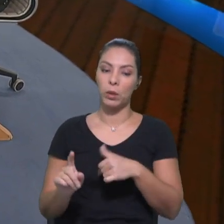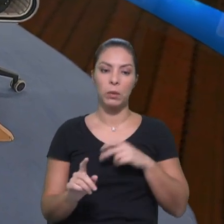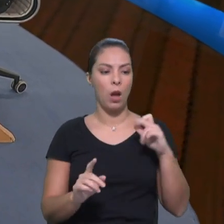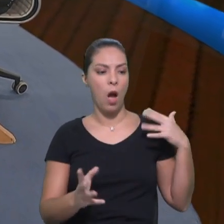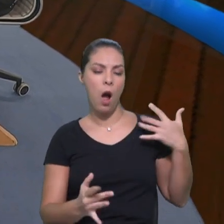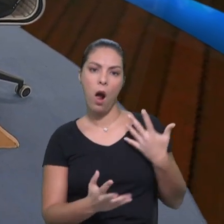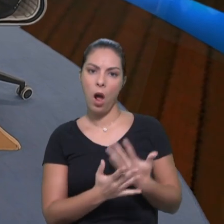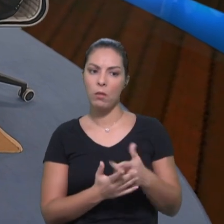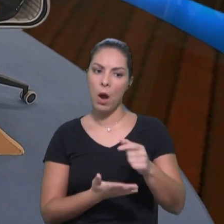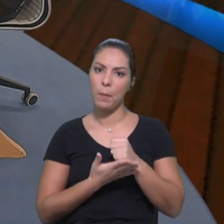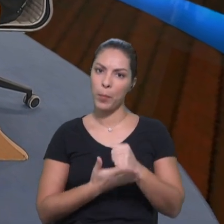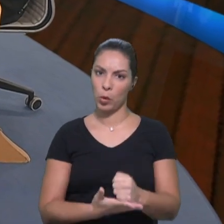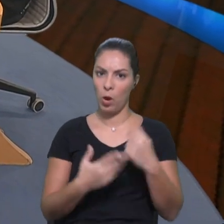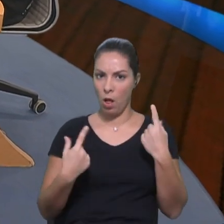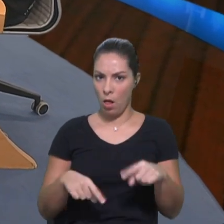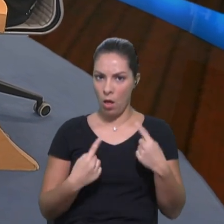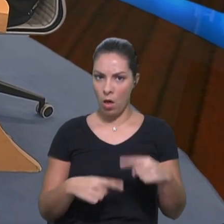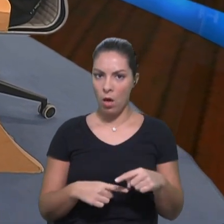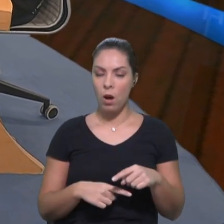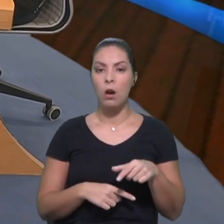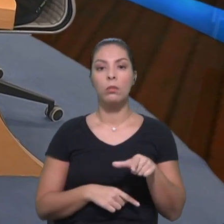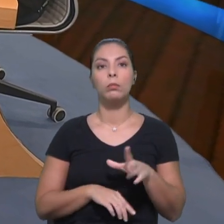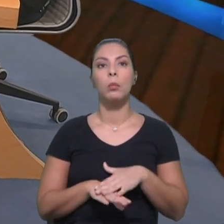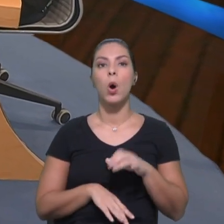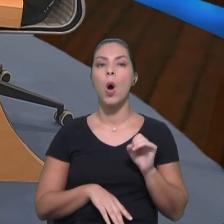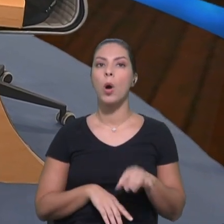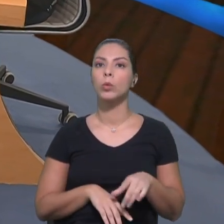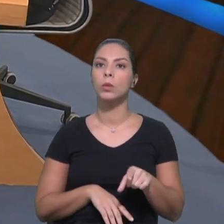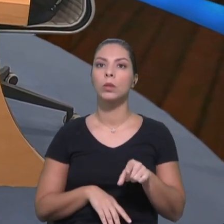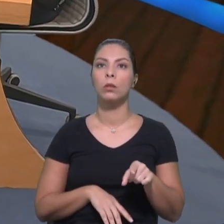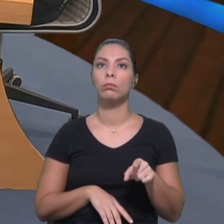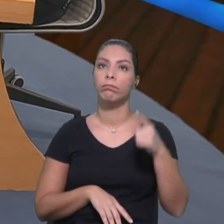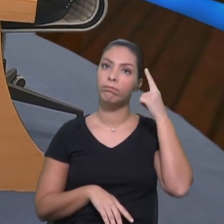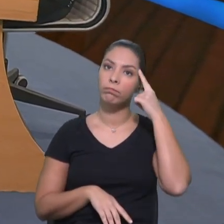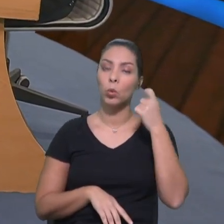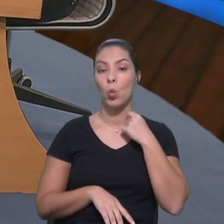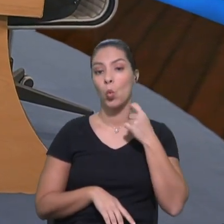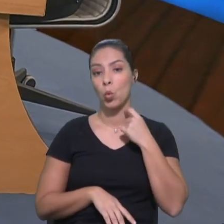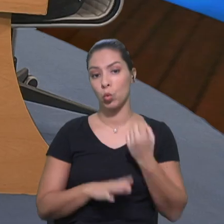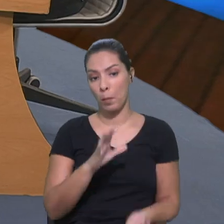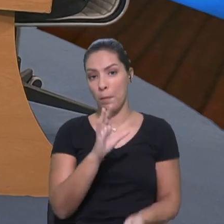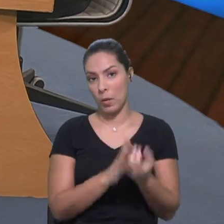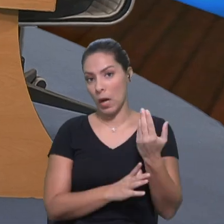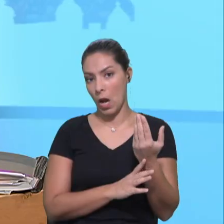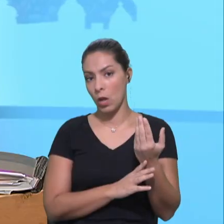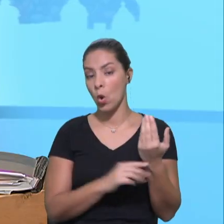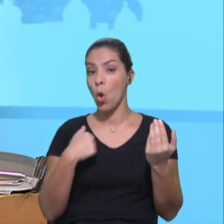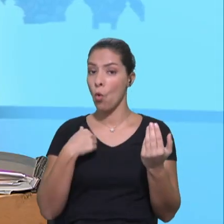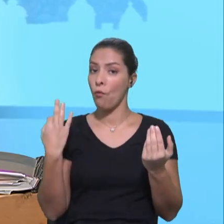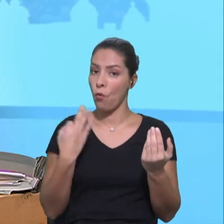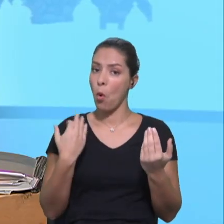para apoiar essa necessidade, foi criado este curso, o qual eu participei enquanto estive em Roma, e